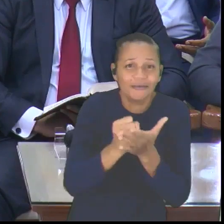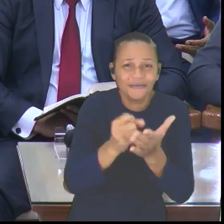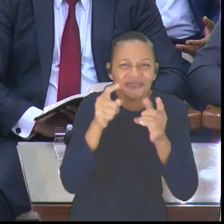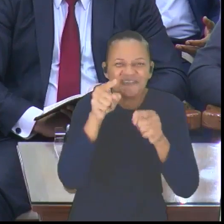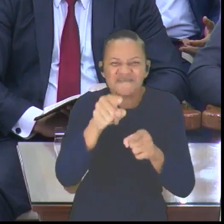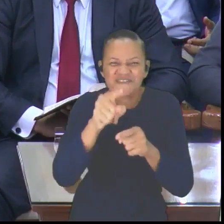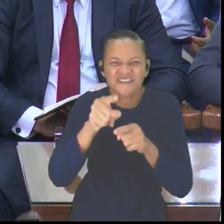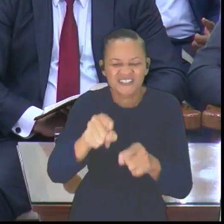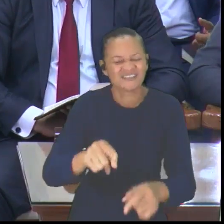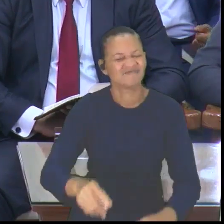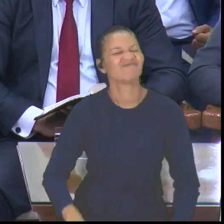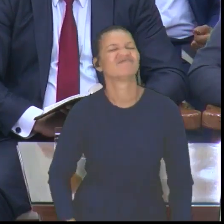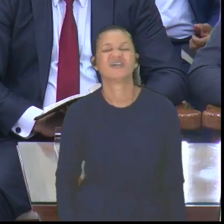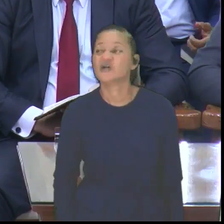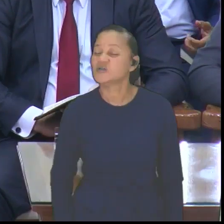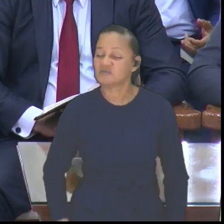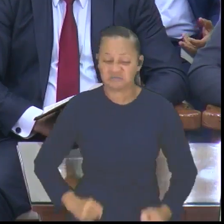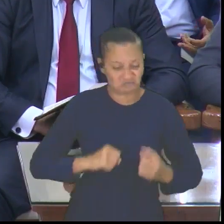intervenção